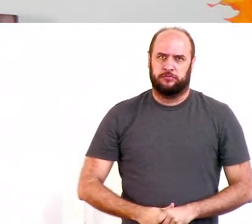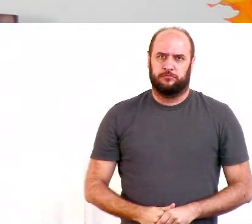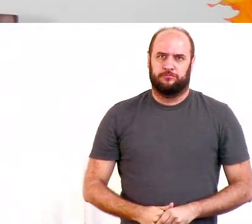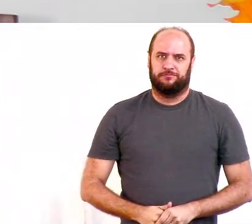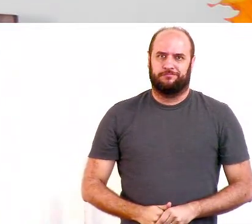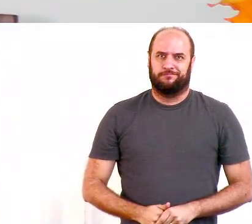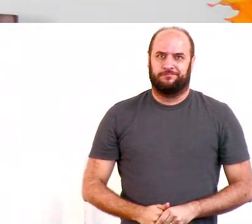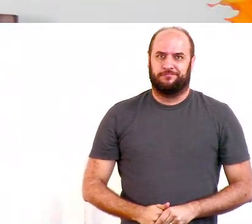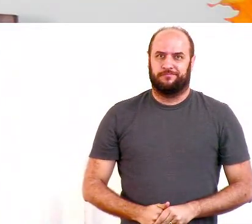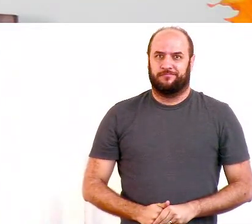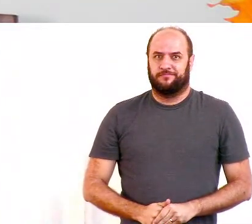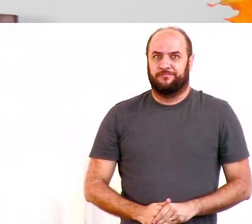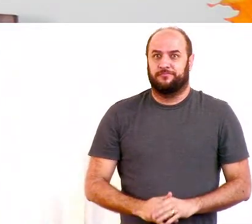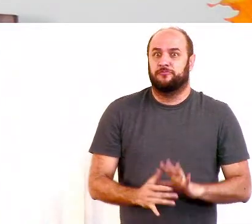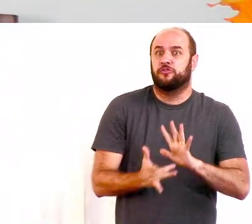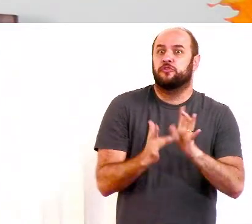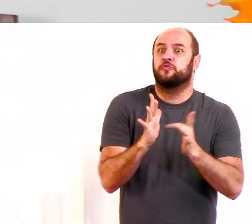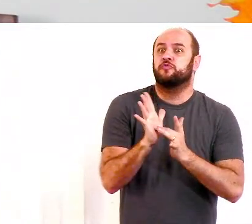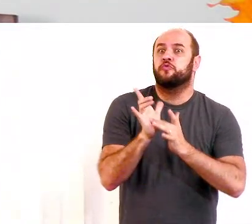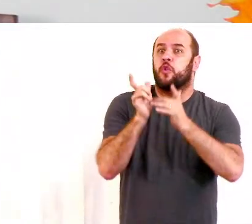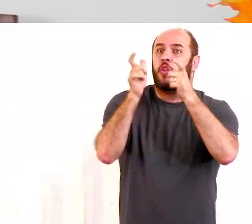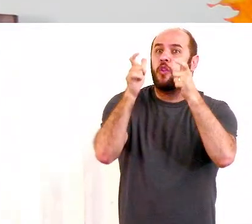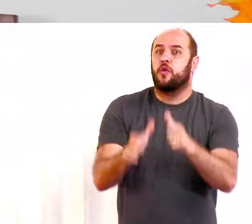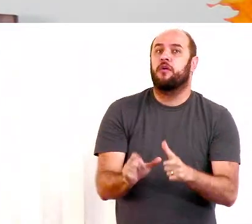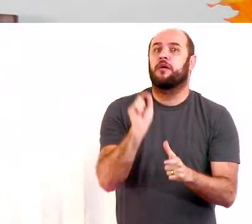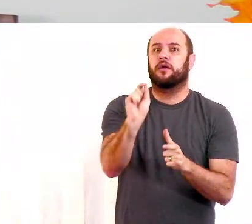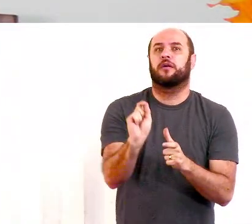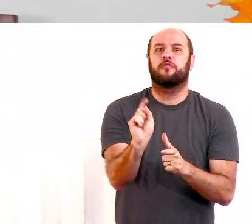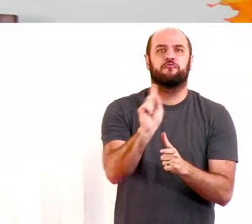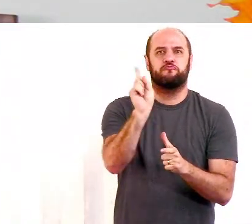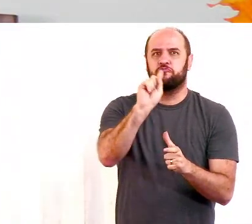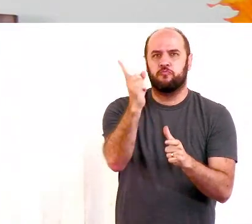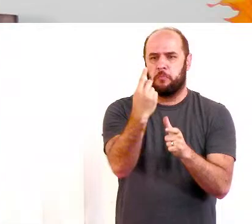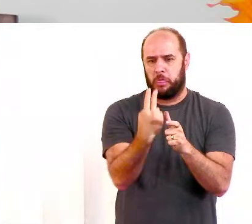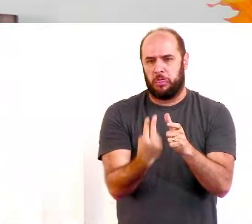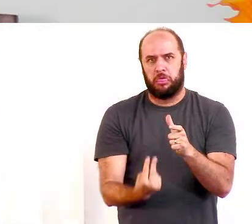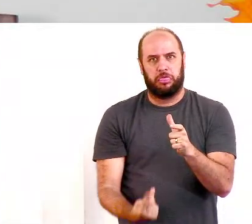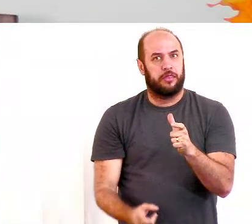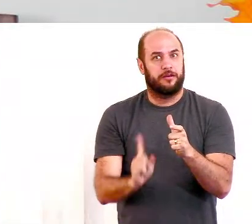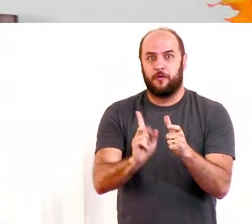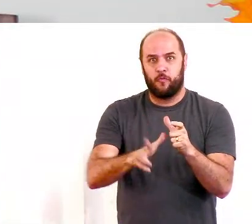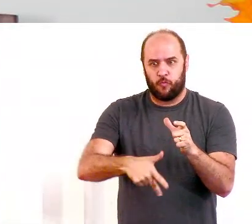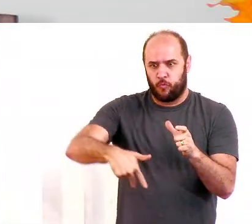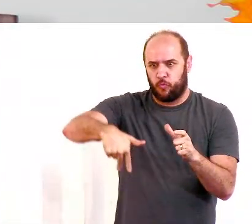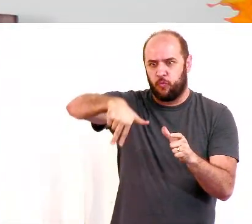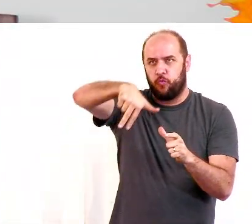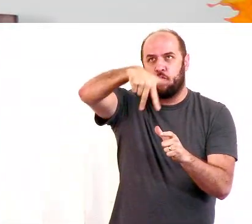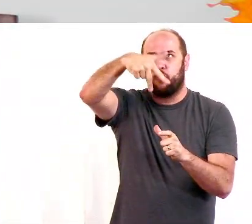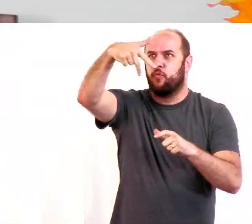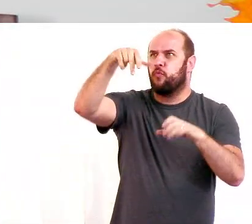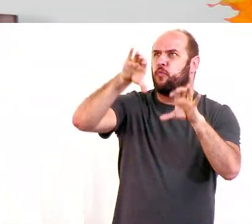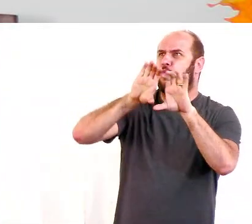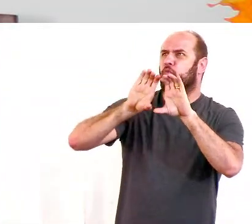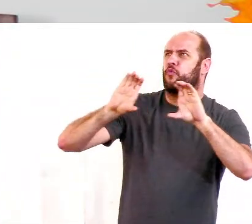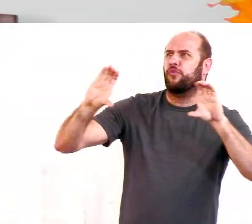Para onde Ele foi de fato? Não para o fundo do mar, mas para as alturas do céu.